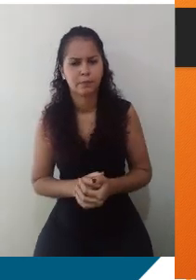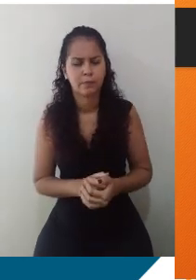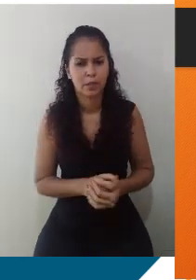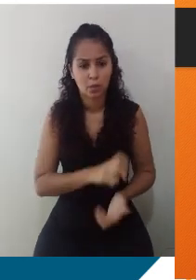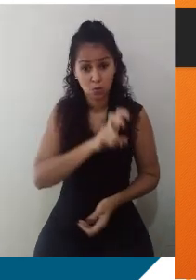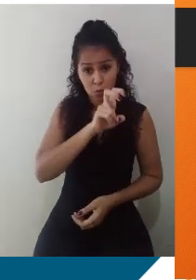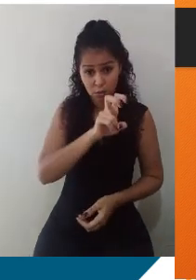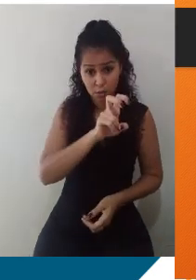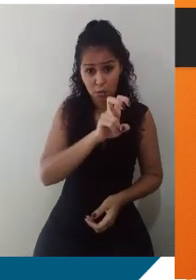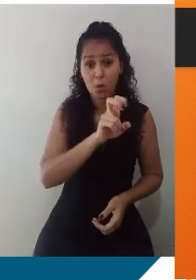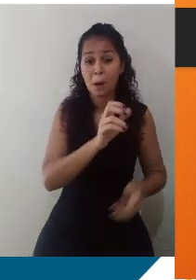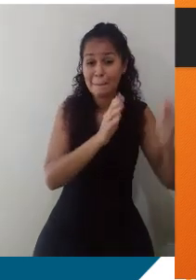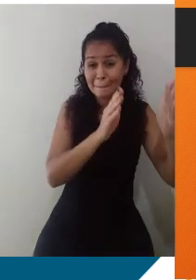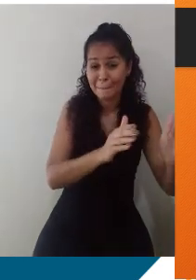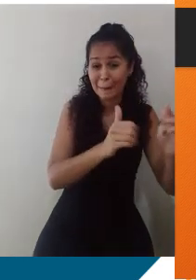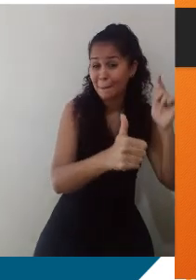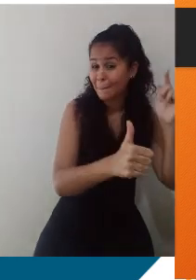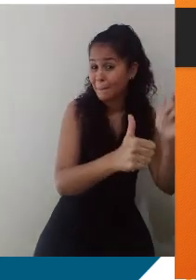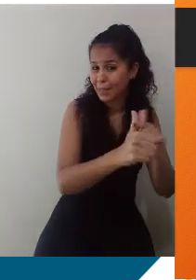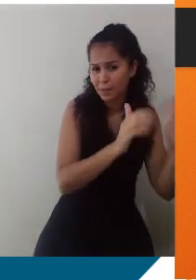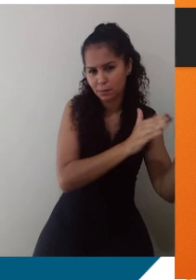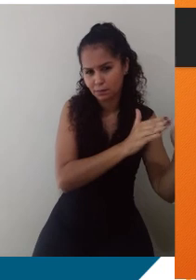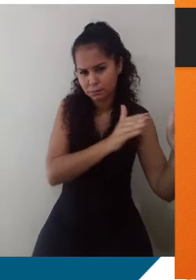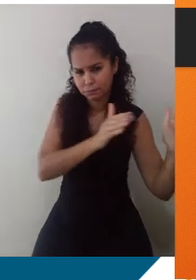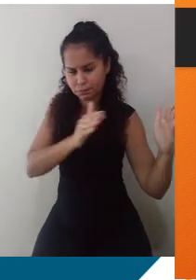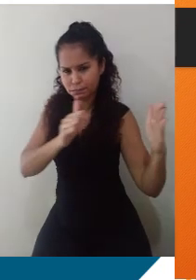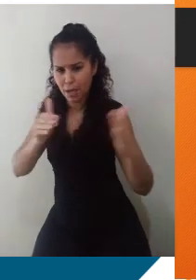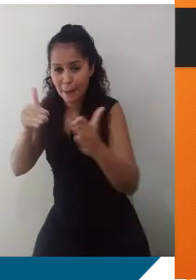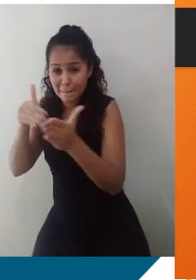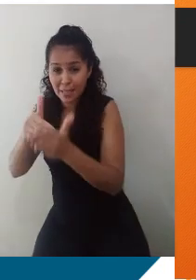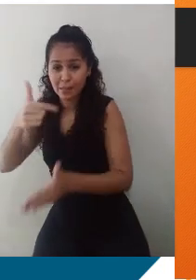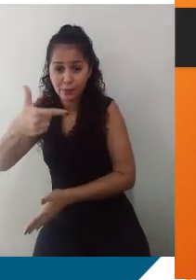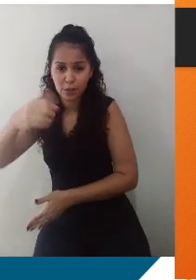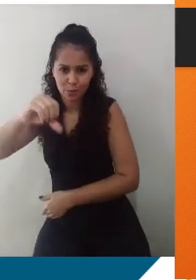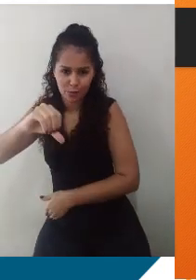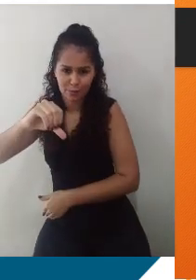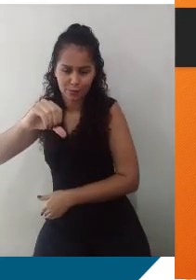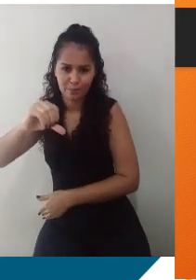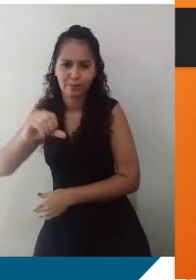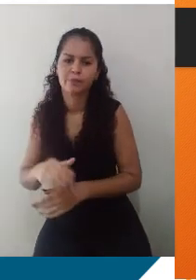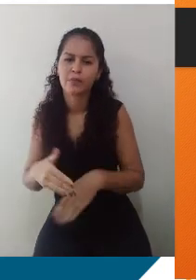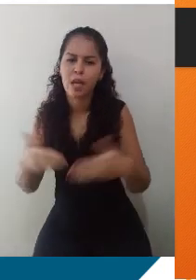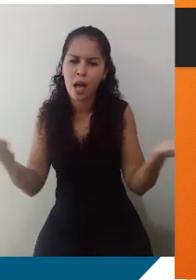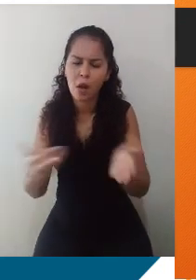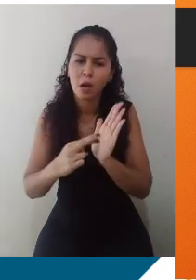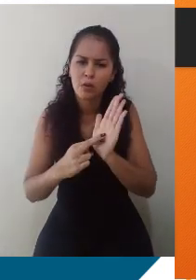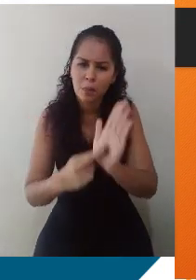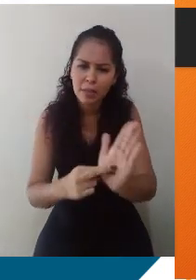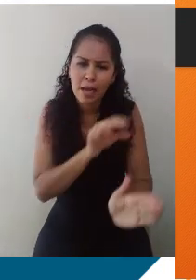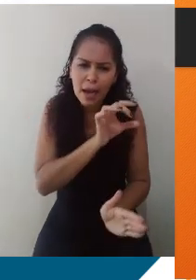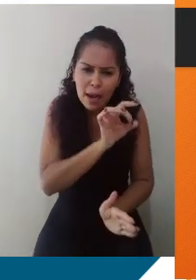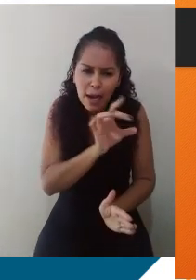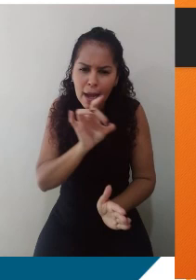O 5 é o primeiro termo da sequência e o 29 é o último termo dessa sequência. Eu vou agora representar